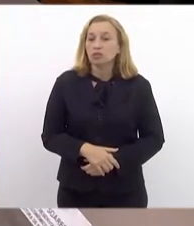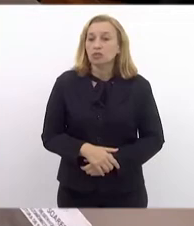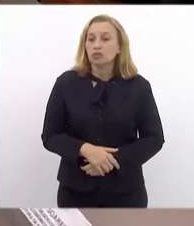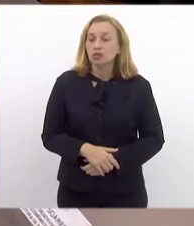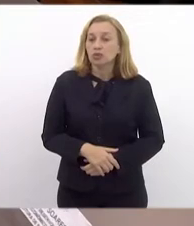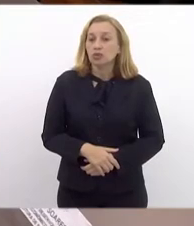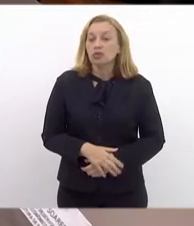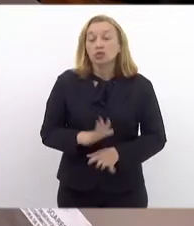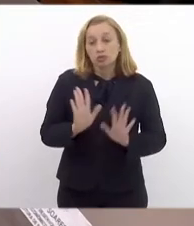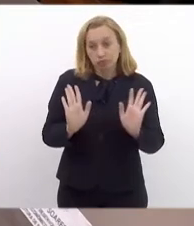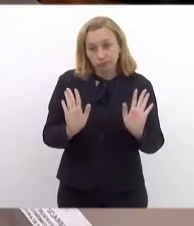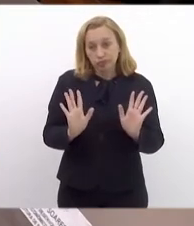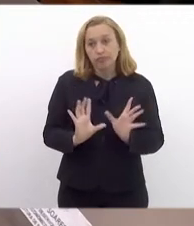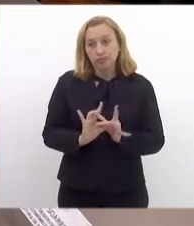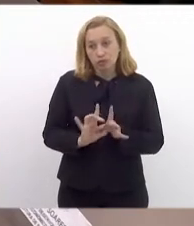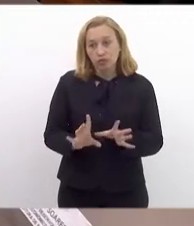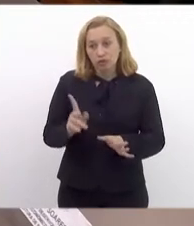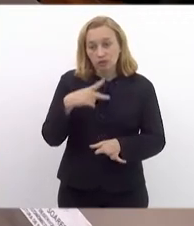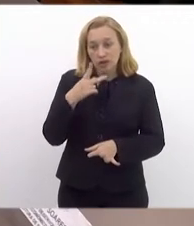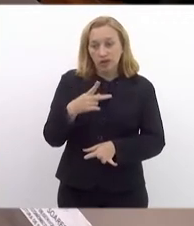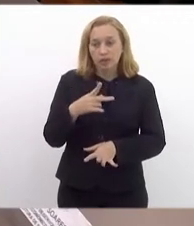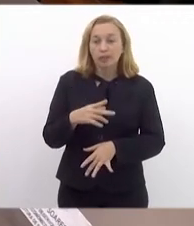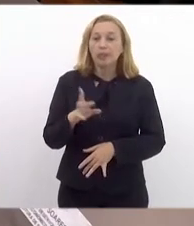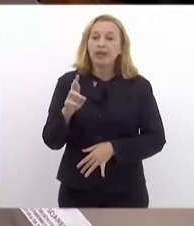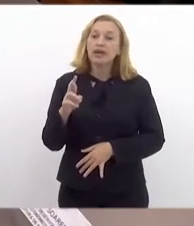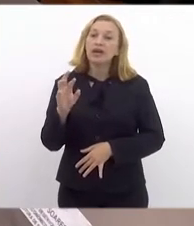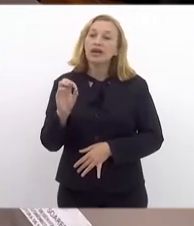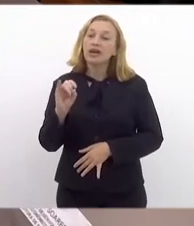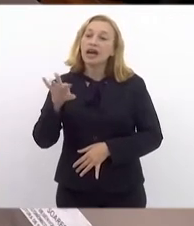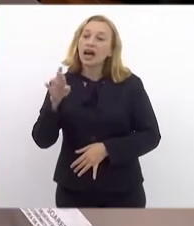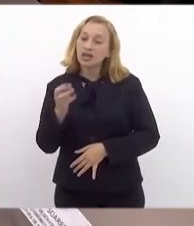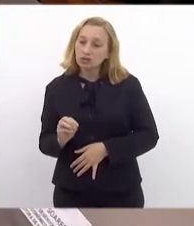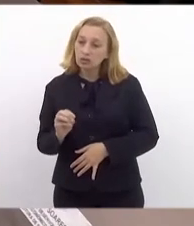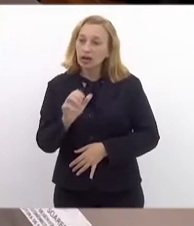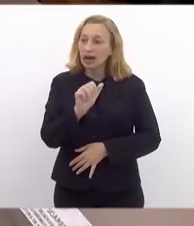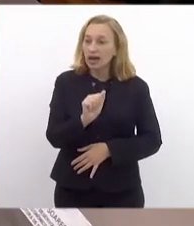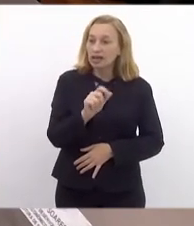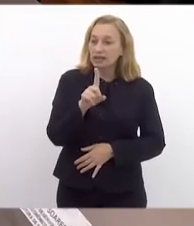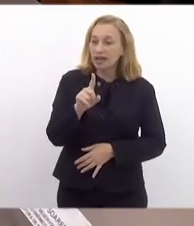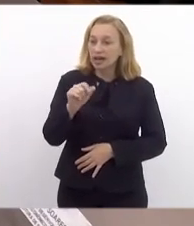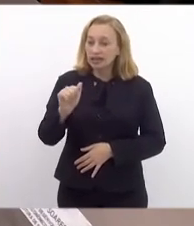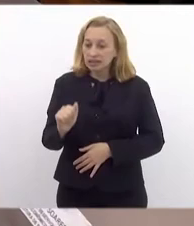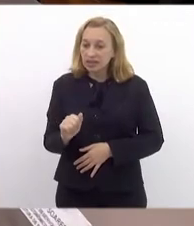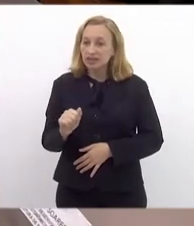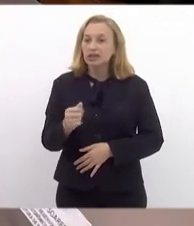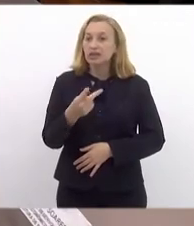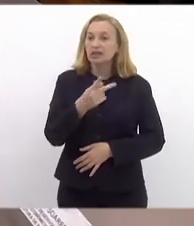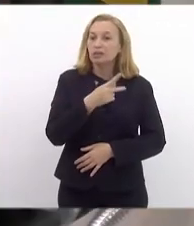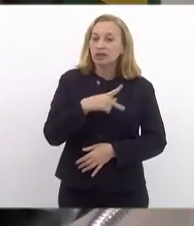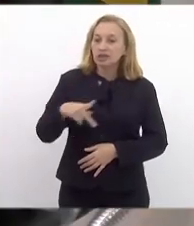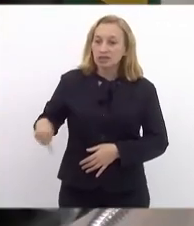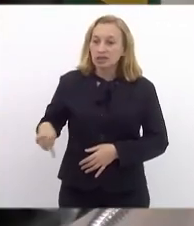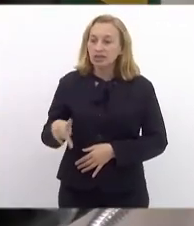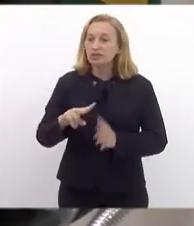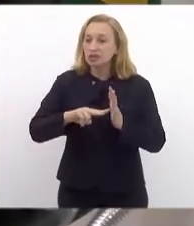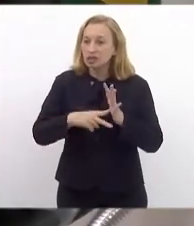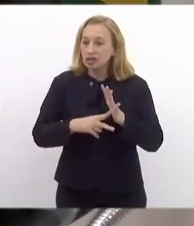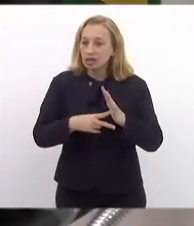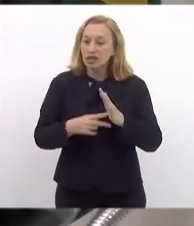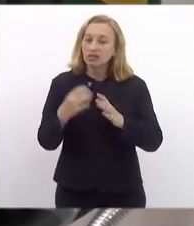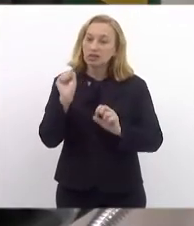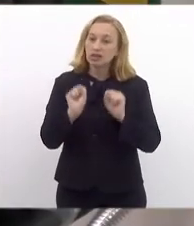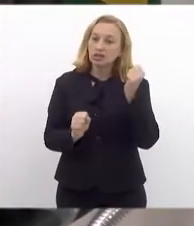deixa eu só terminar aqui é de anunciar o rico Ricardo Haddad presidente do sindicato da indústria da